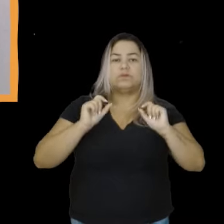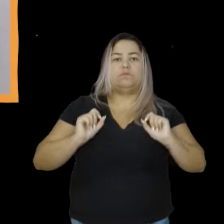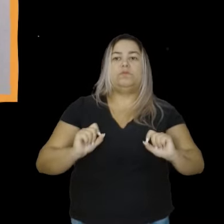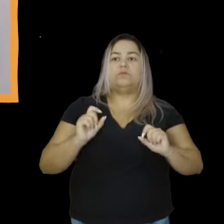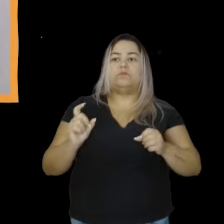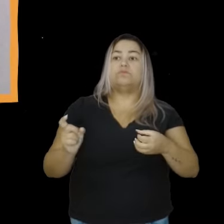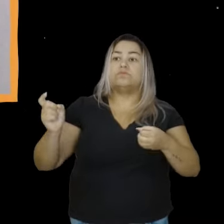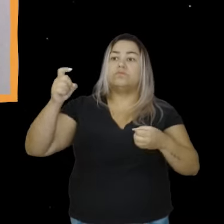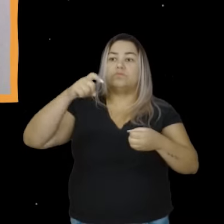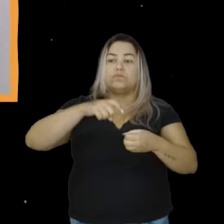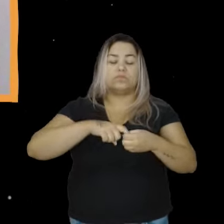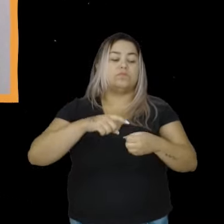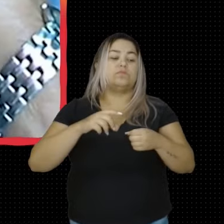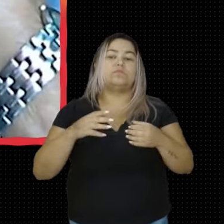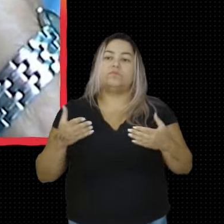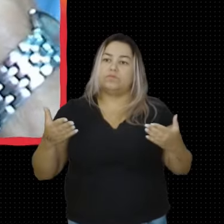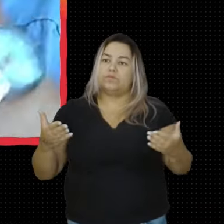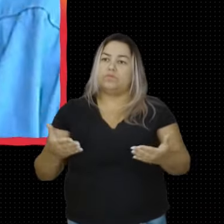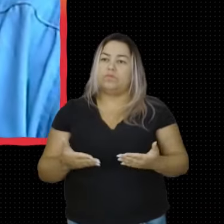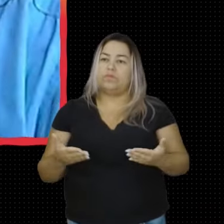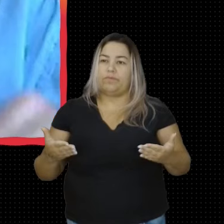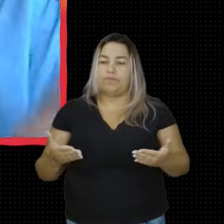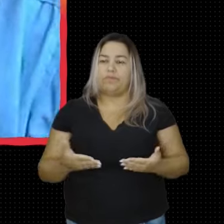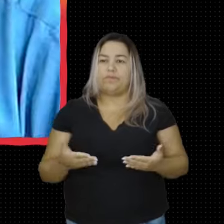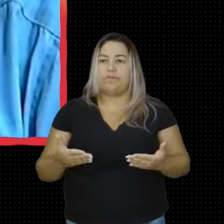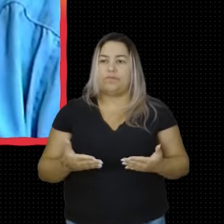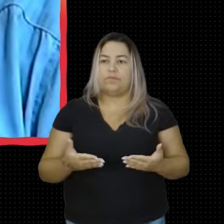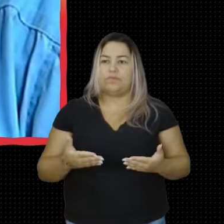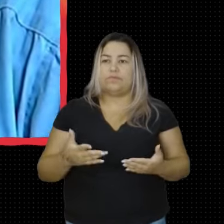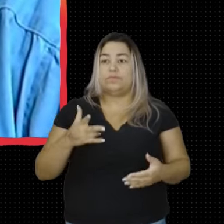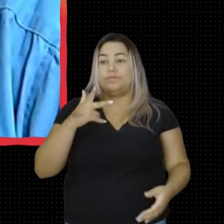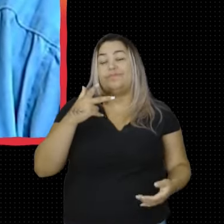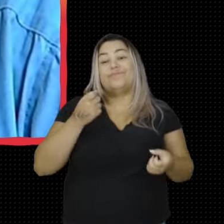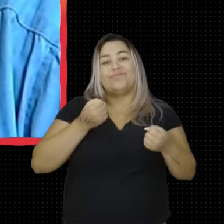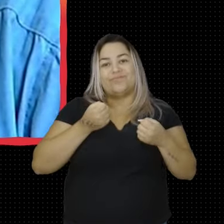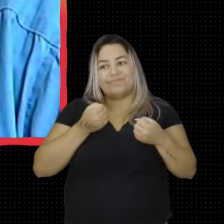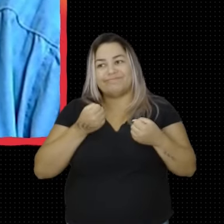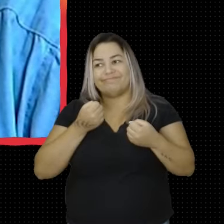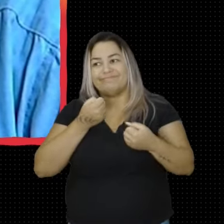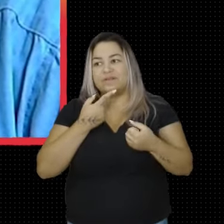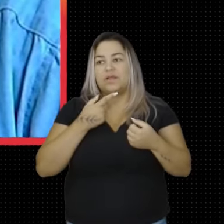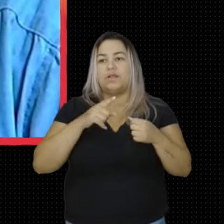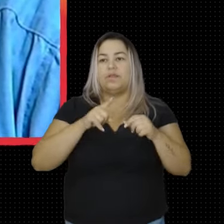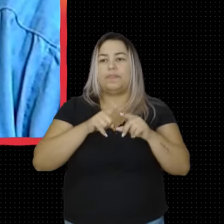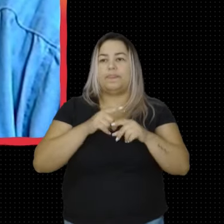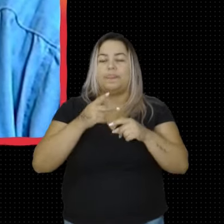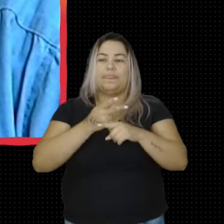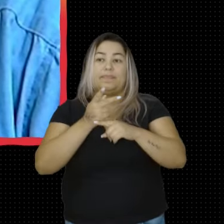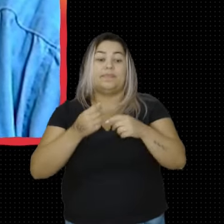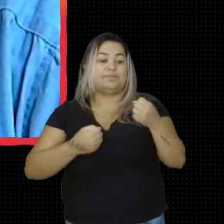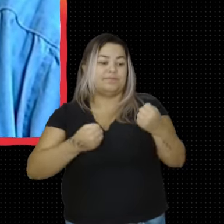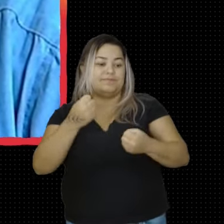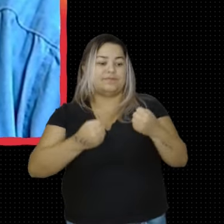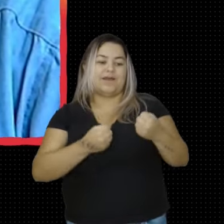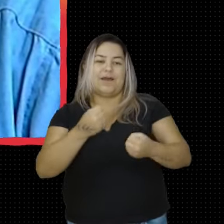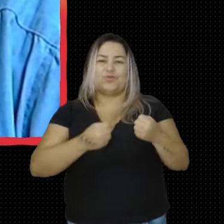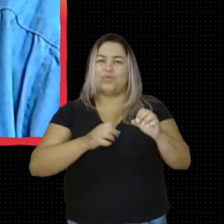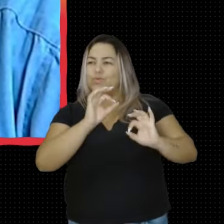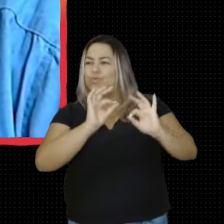a respirar que a gente está tendo agora, né? Então, a gente até achei engraçado que você falou dos carros enfeitados nas campanhas